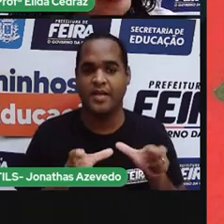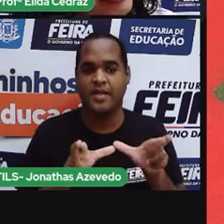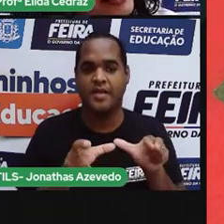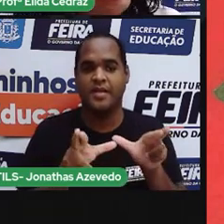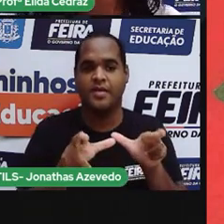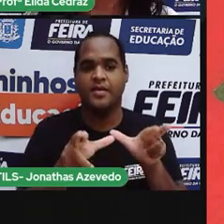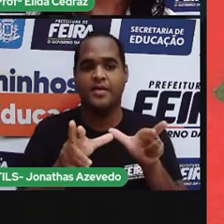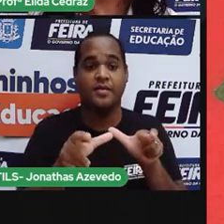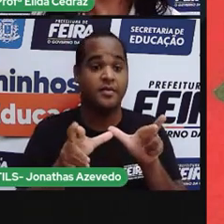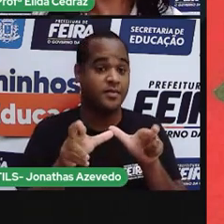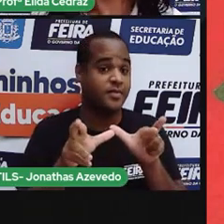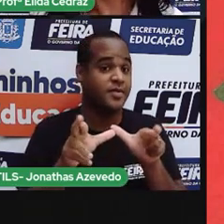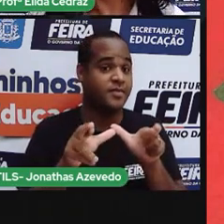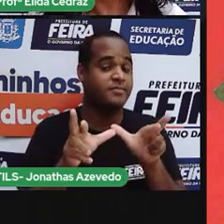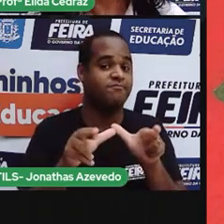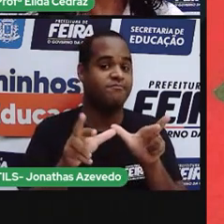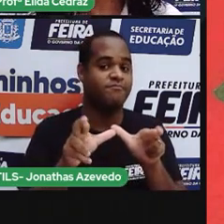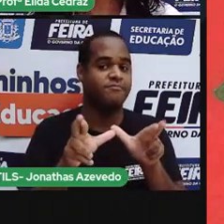Caranguejada!